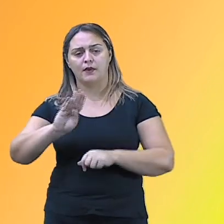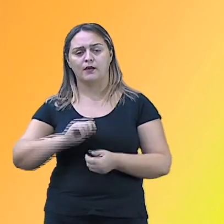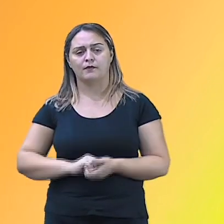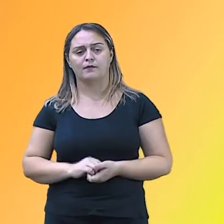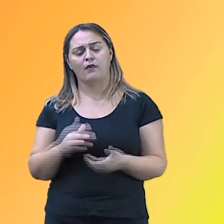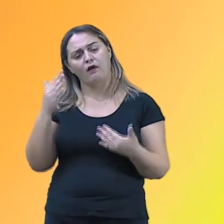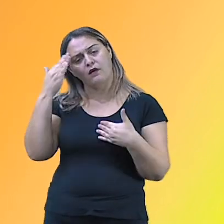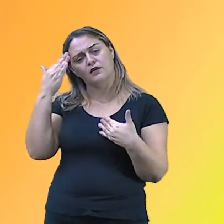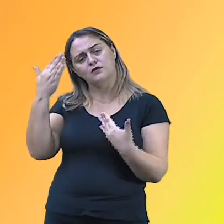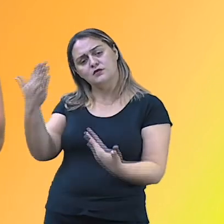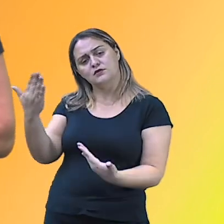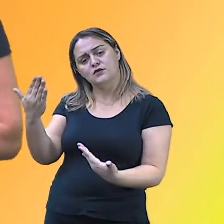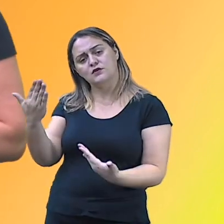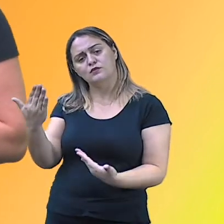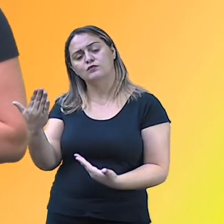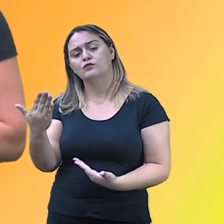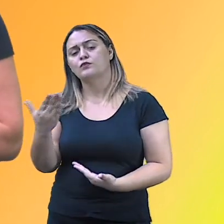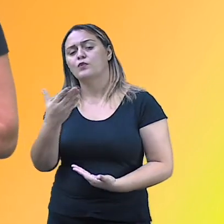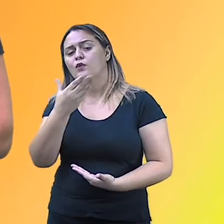noivos o convite.